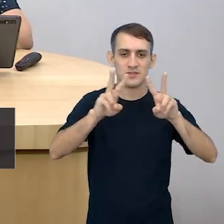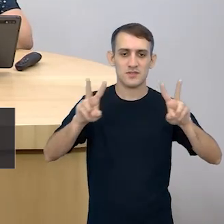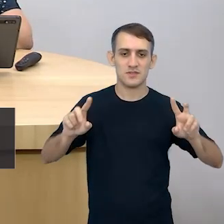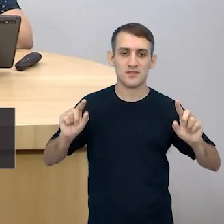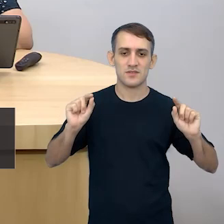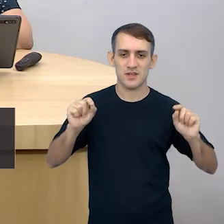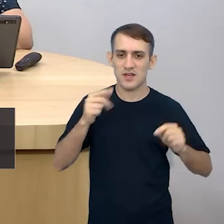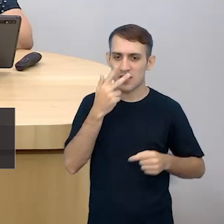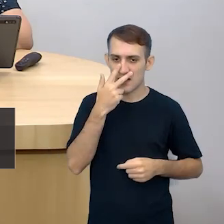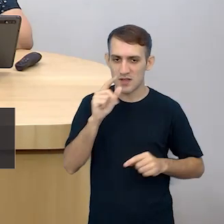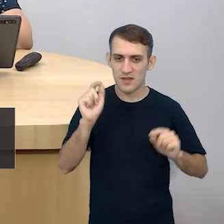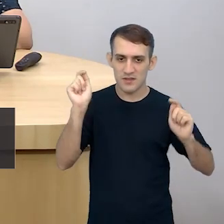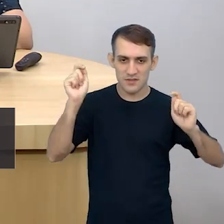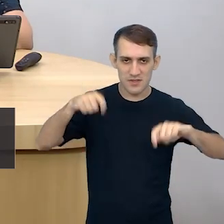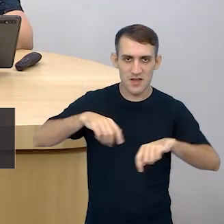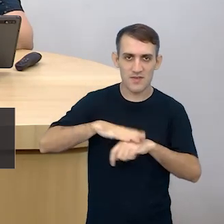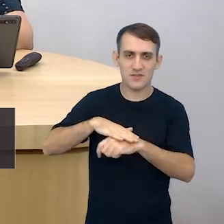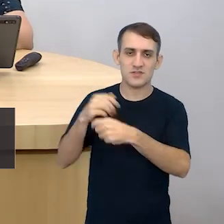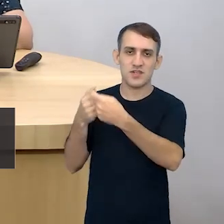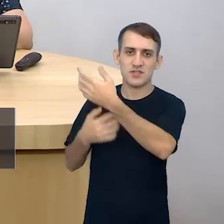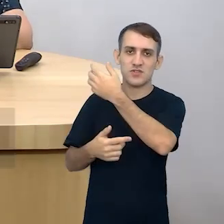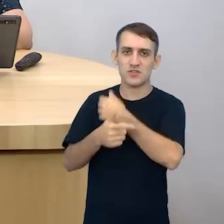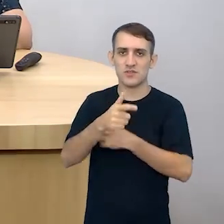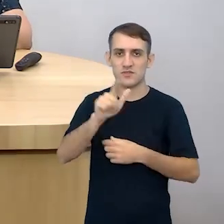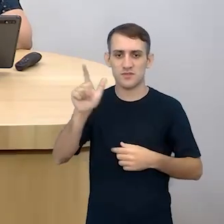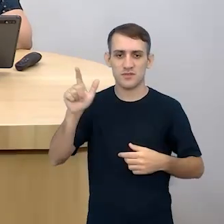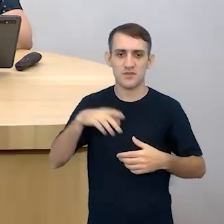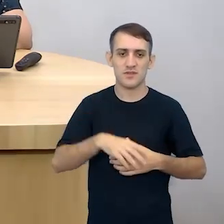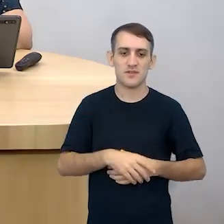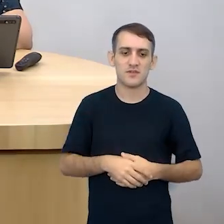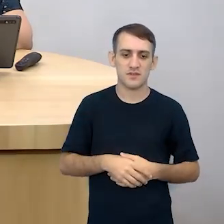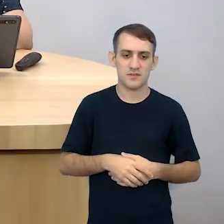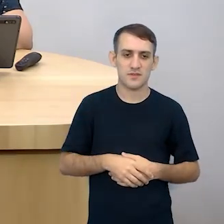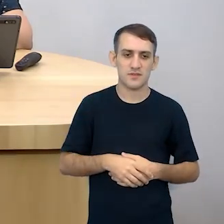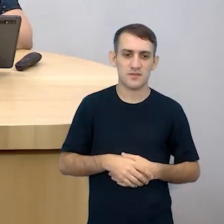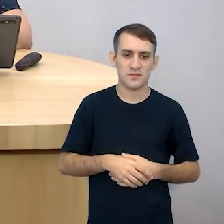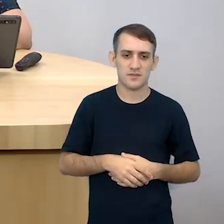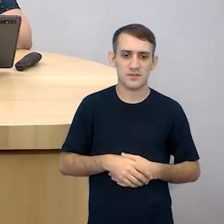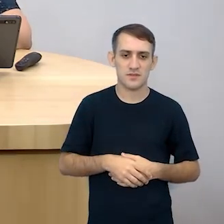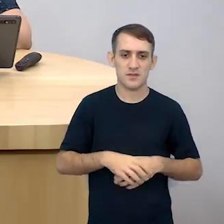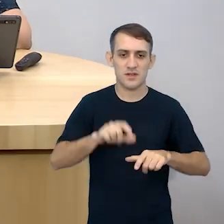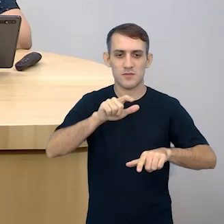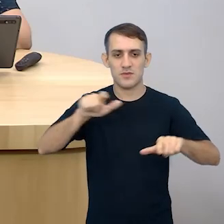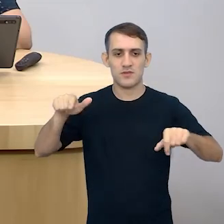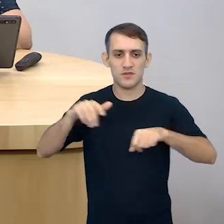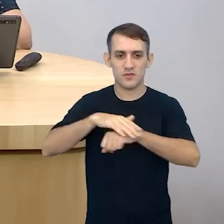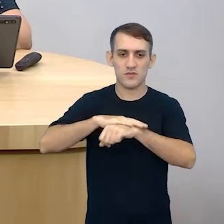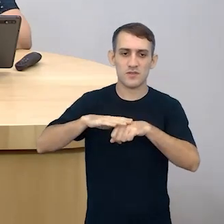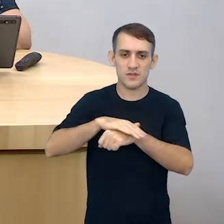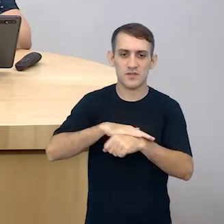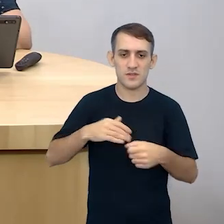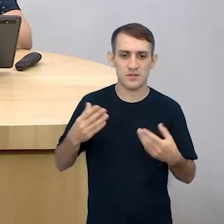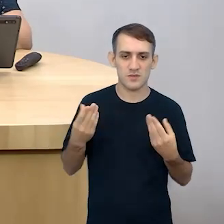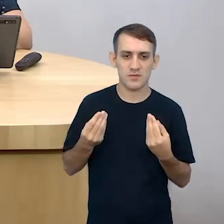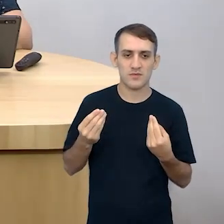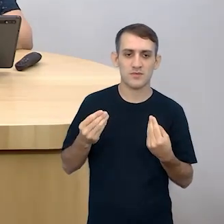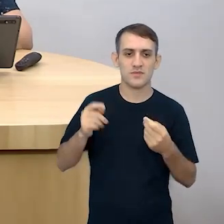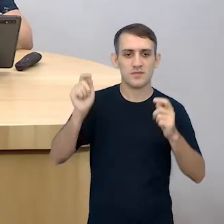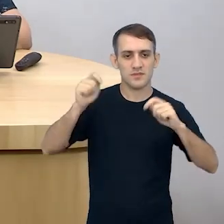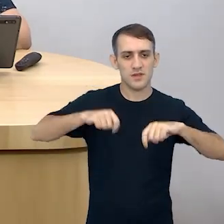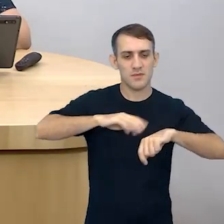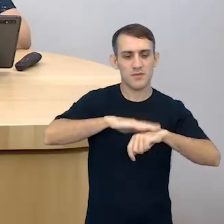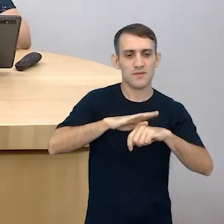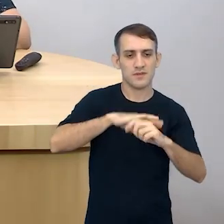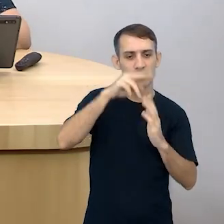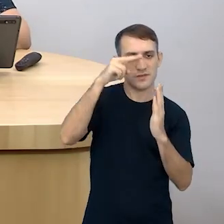hein, Terezinha? Podemos fazer? Sei que o pessoal já está conversando aqui bastante. O que eles estão falando? Fazer a leitura aqui